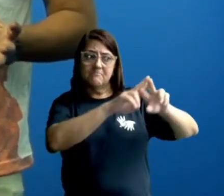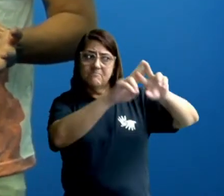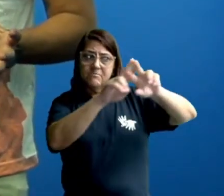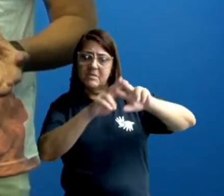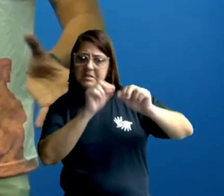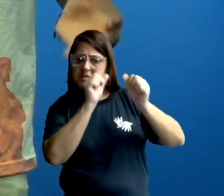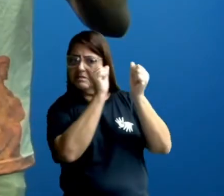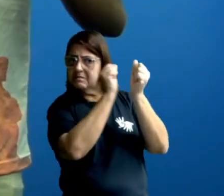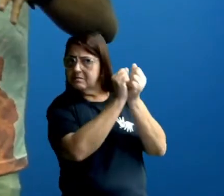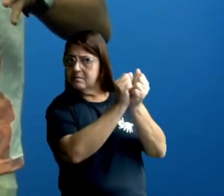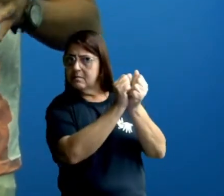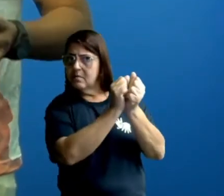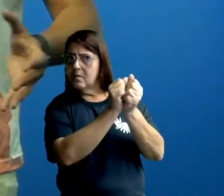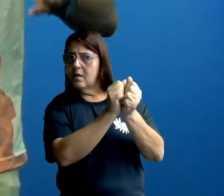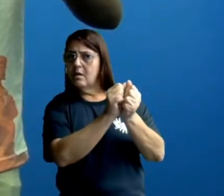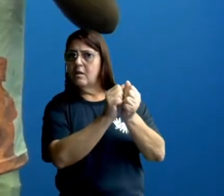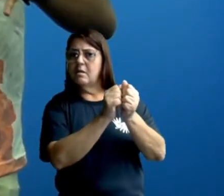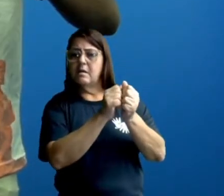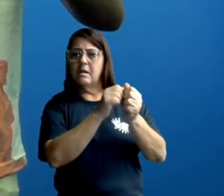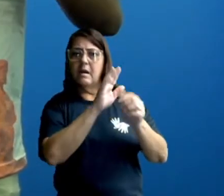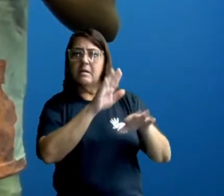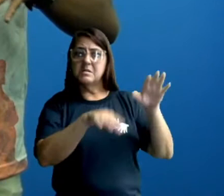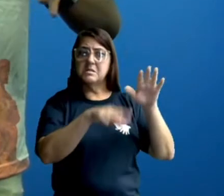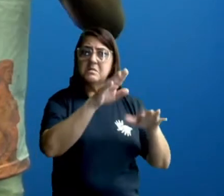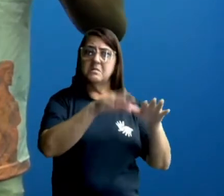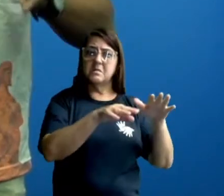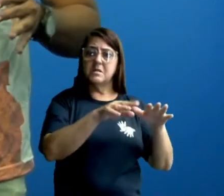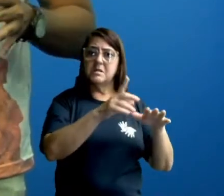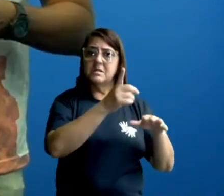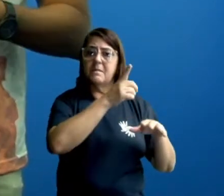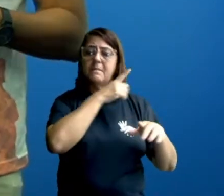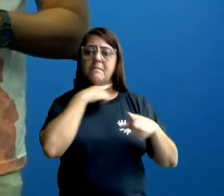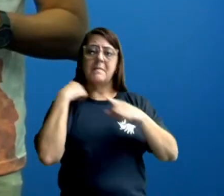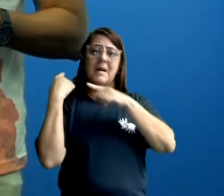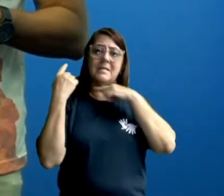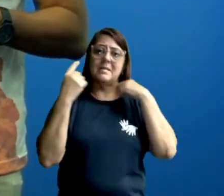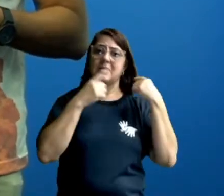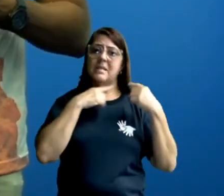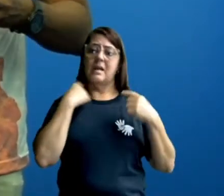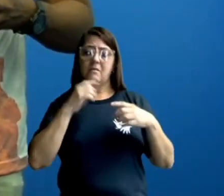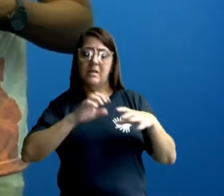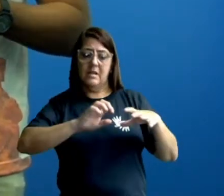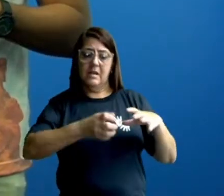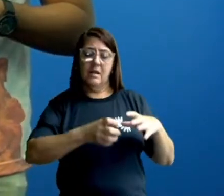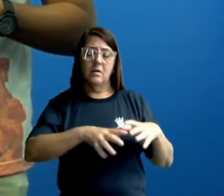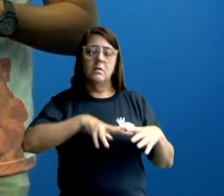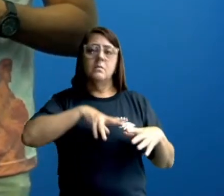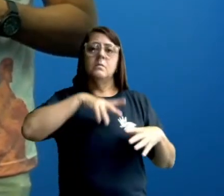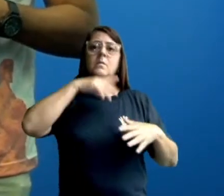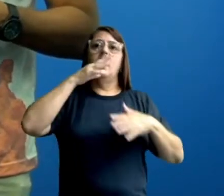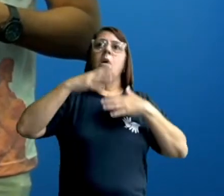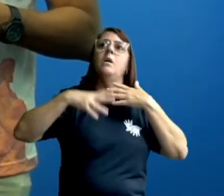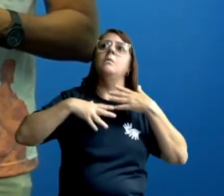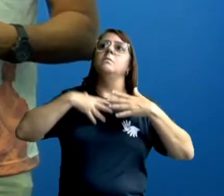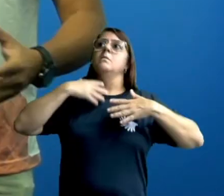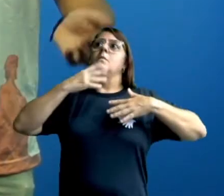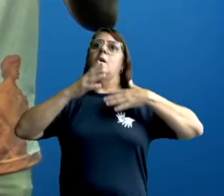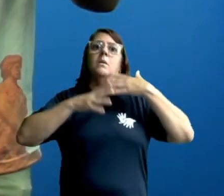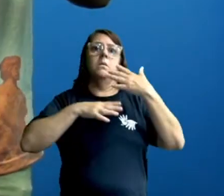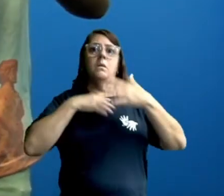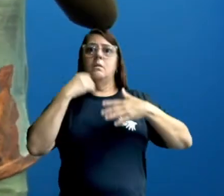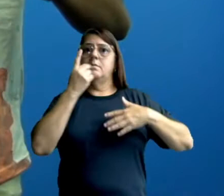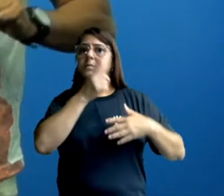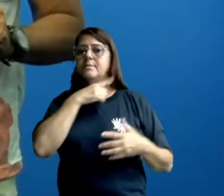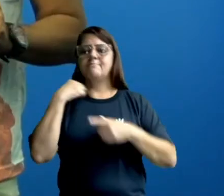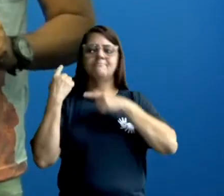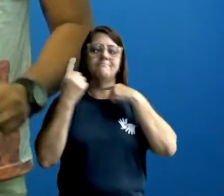escravizavam esses judeus e, por vezes, matavam em câmaras de gás. Olha, imagina a tortura, né? Mas